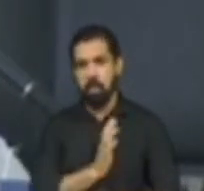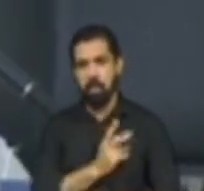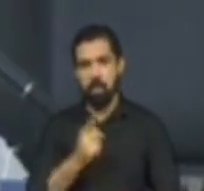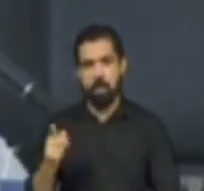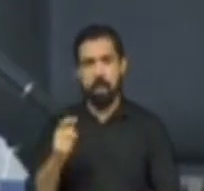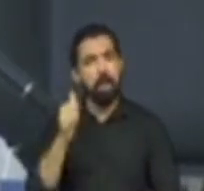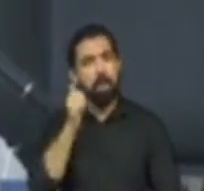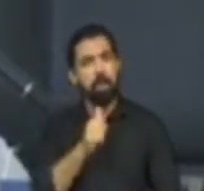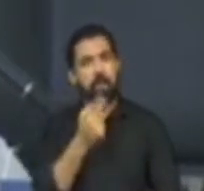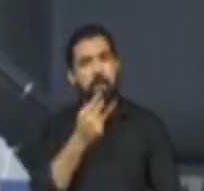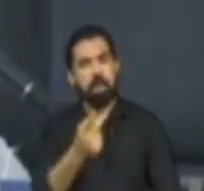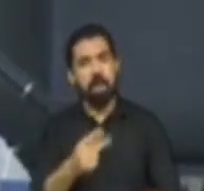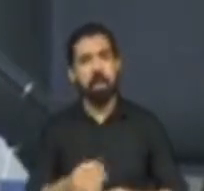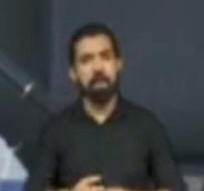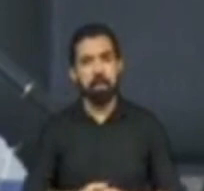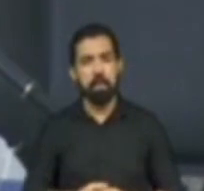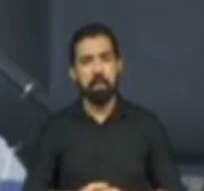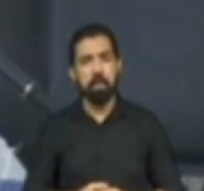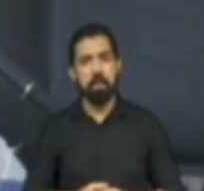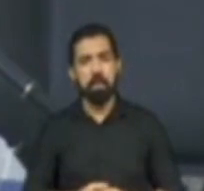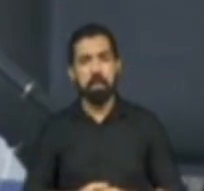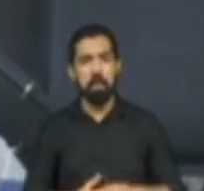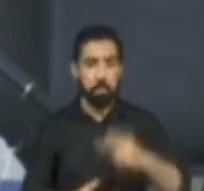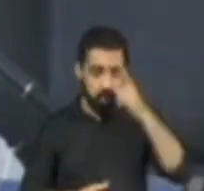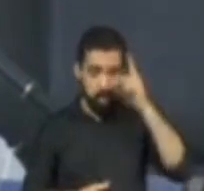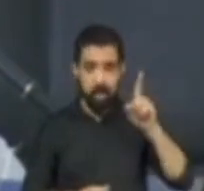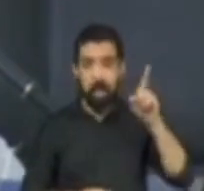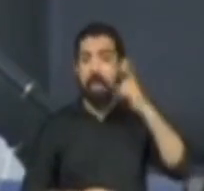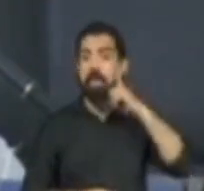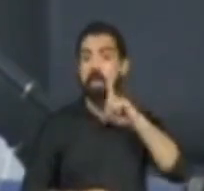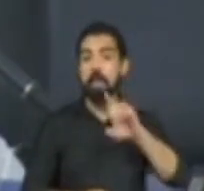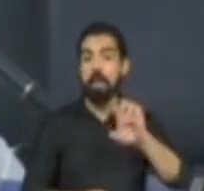fala que até pessoas nos Estados Unidos que dizem ser de esquerda,